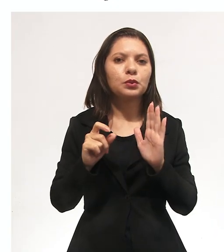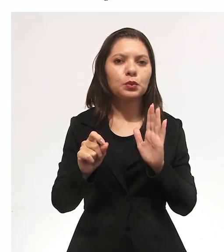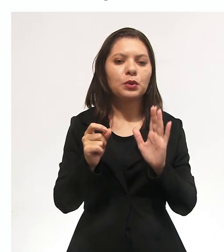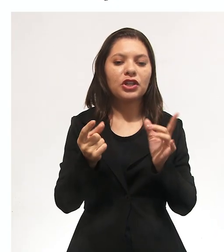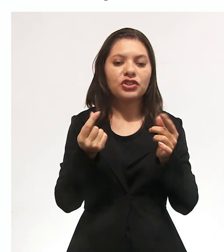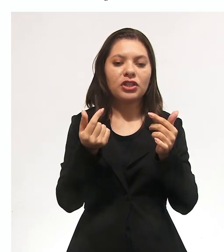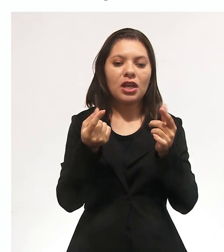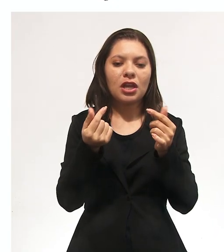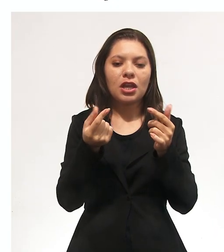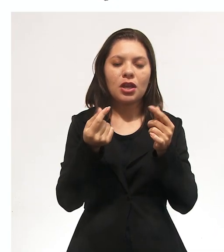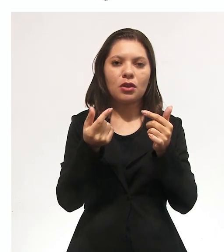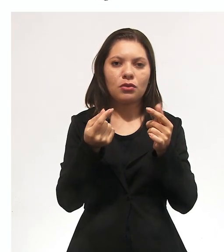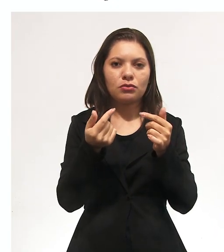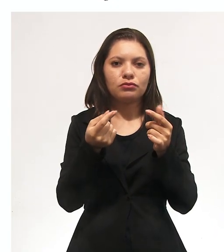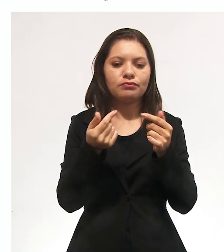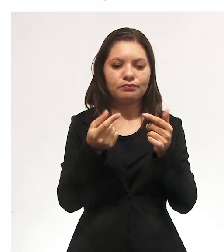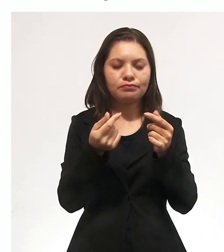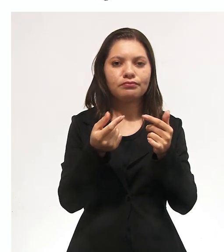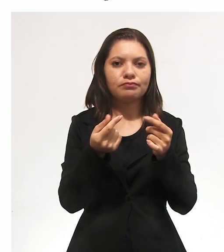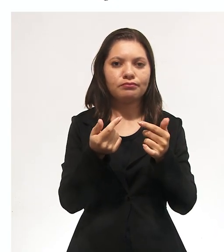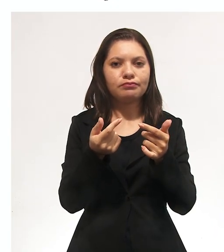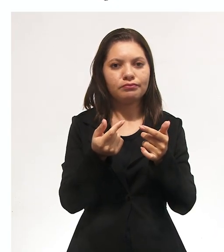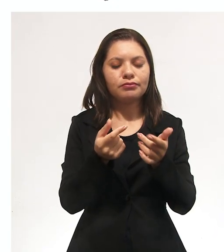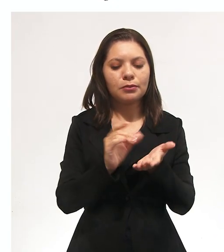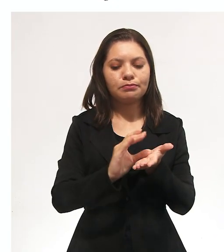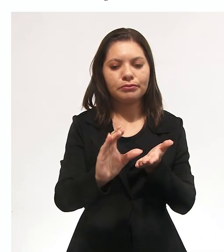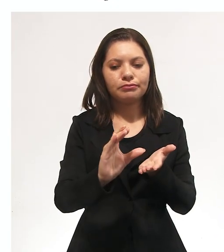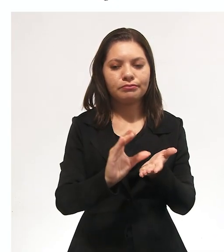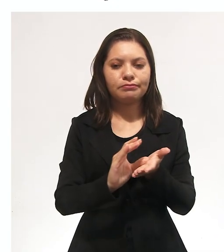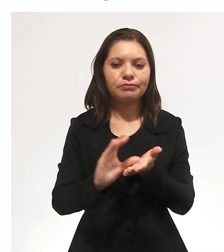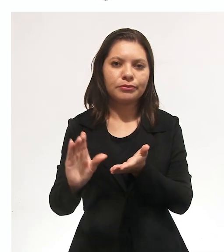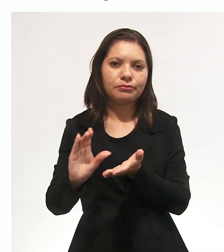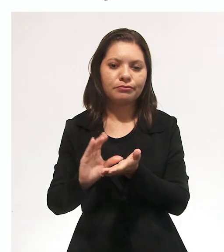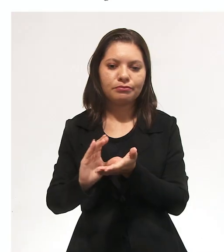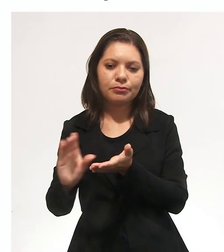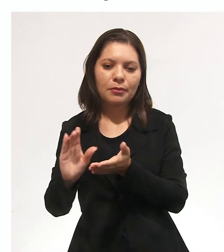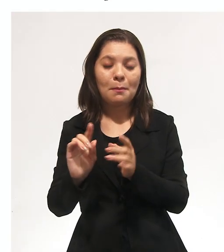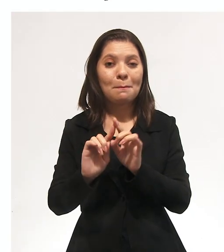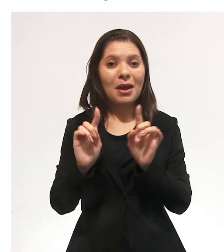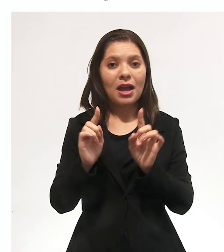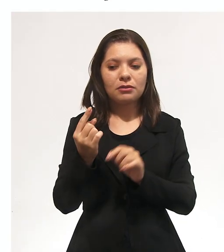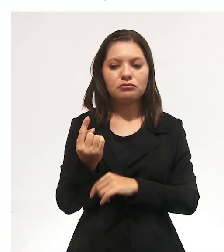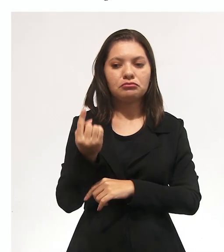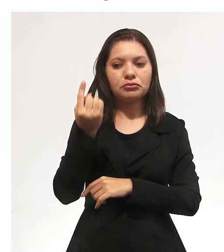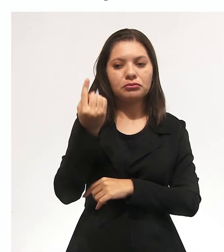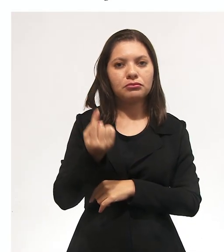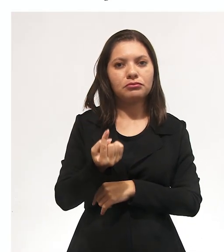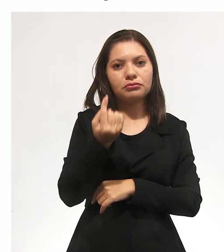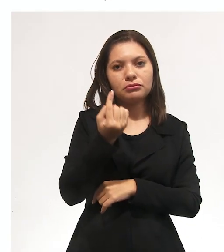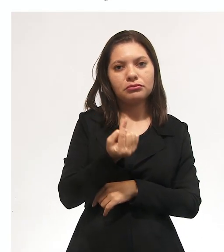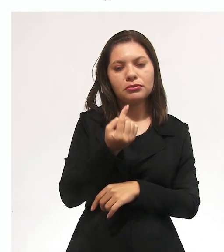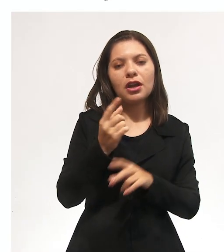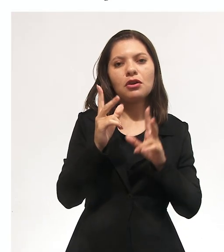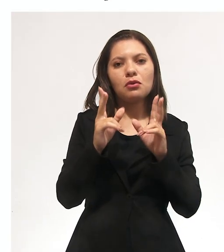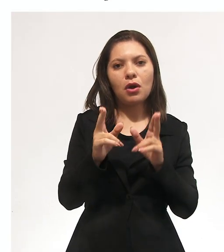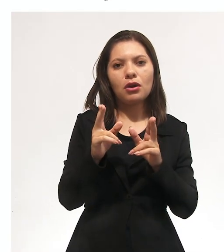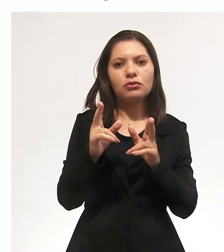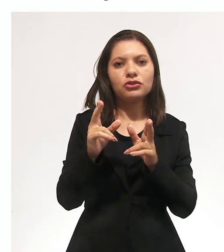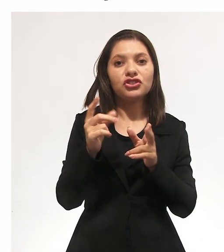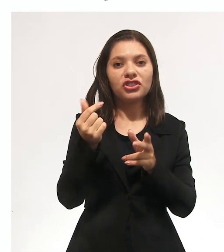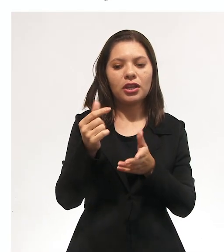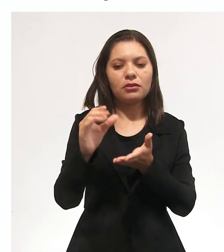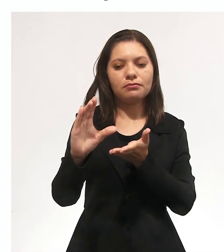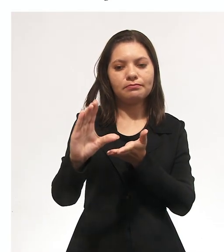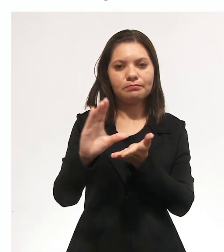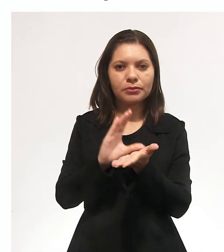esse dinheiro, quando é a saída do caixa, tá? Então, para cima é a entrada do dinheiro. Então,